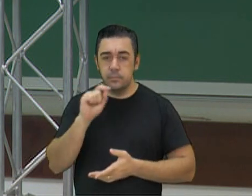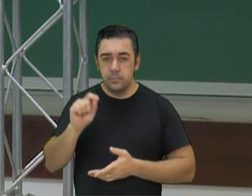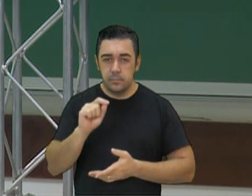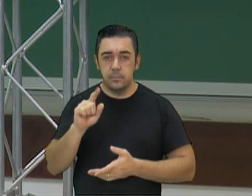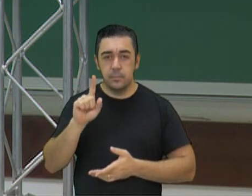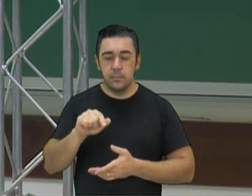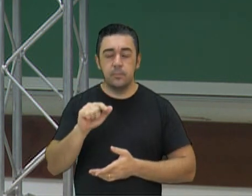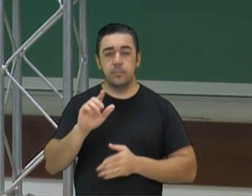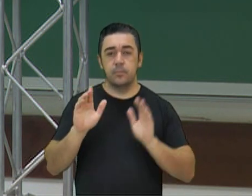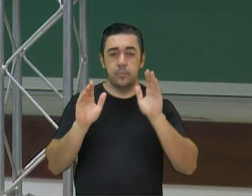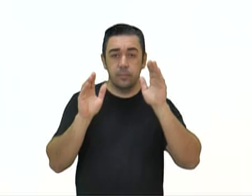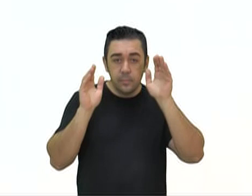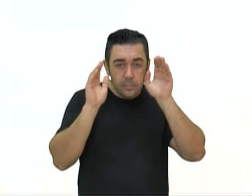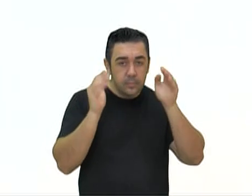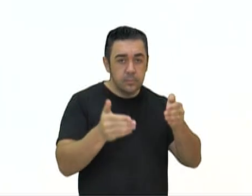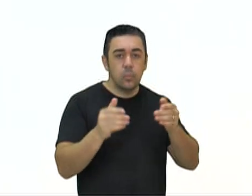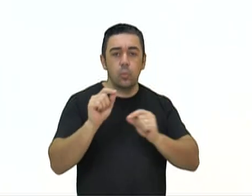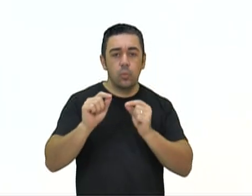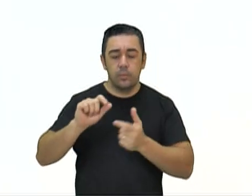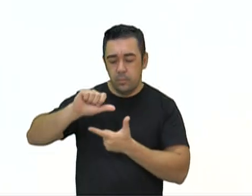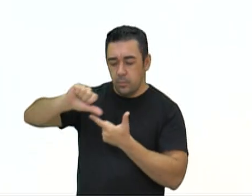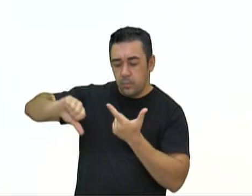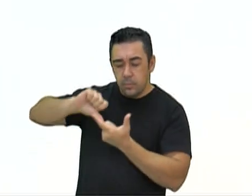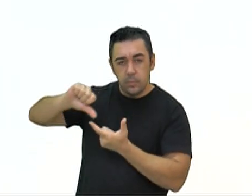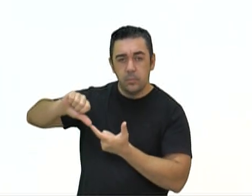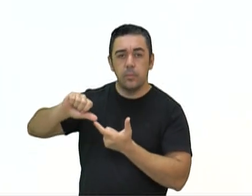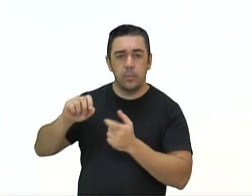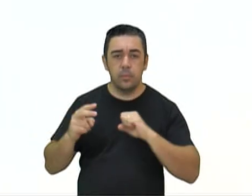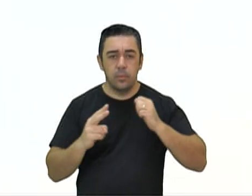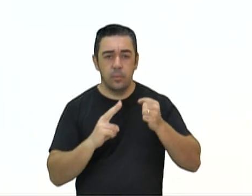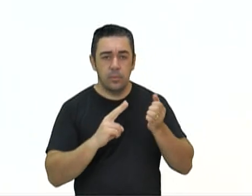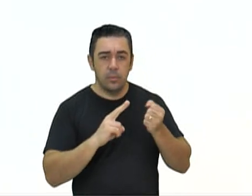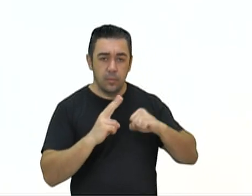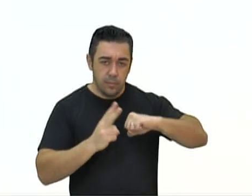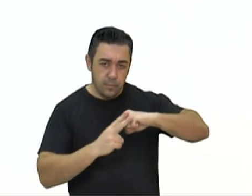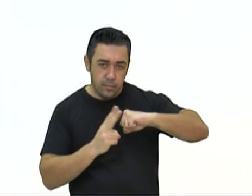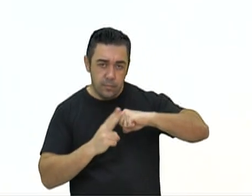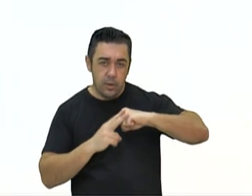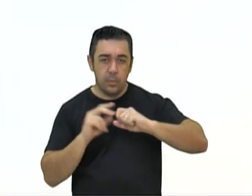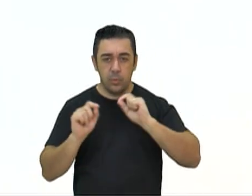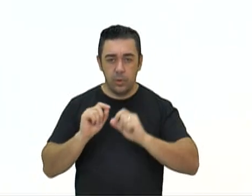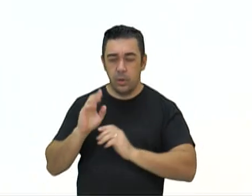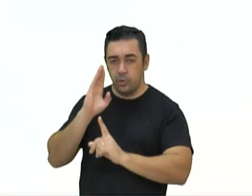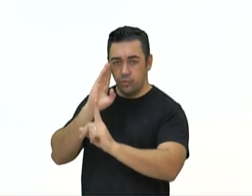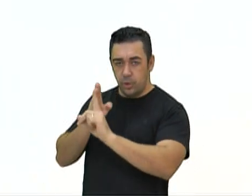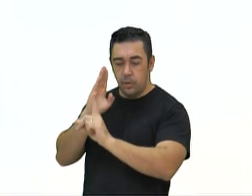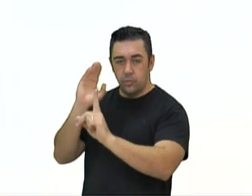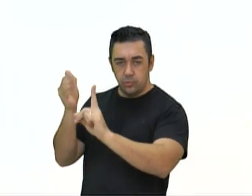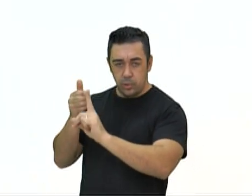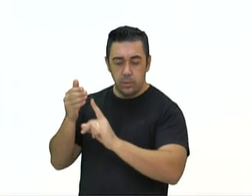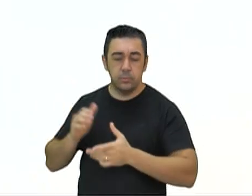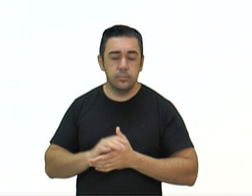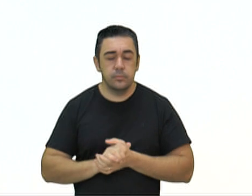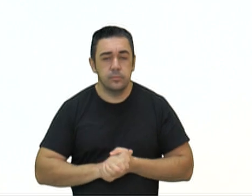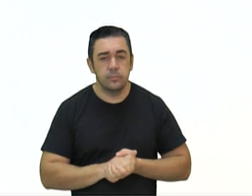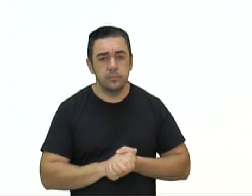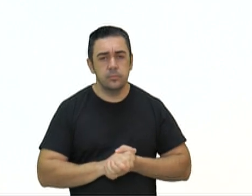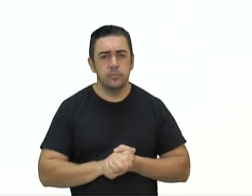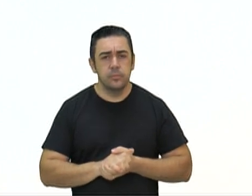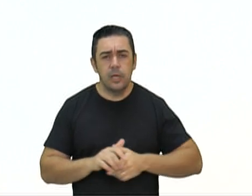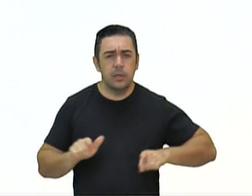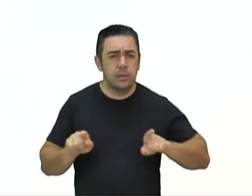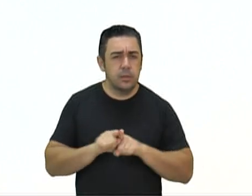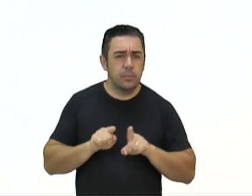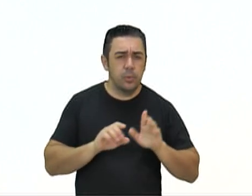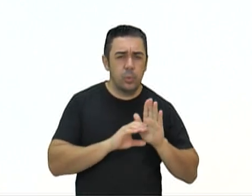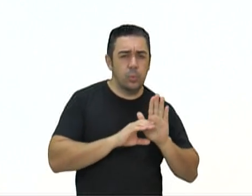uma ênfase para a questão da transitividade dos verbos. Vamos estudar os verbos transitivos direto, indireto e o conceito,